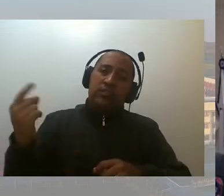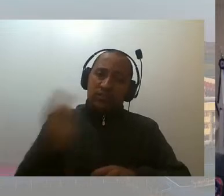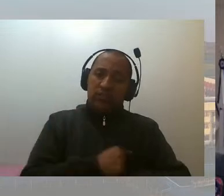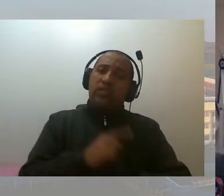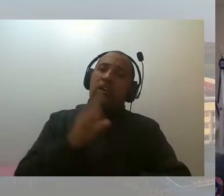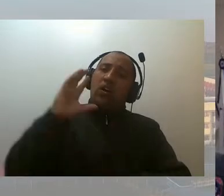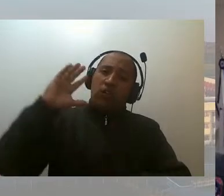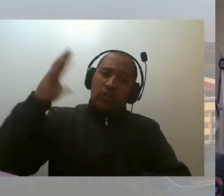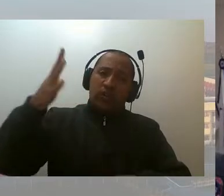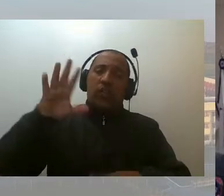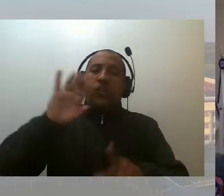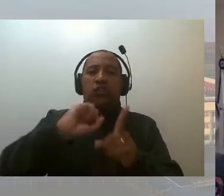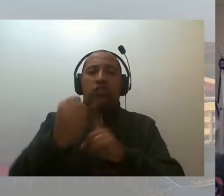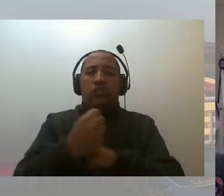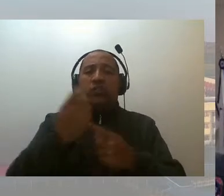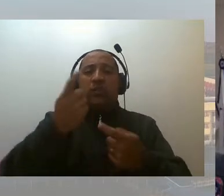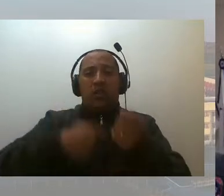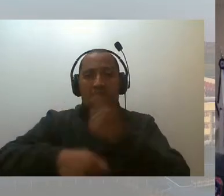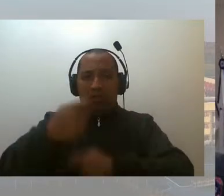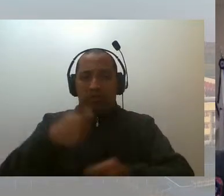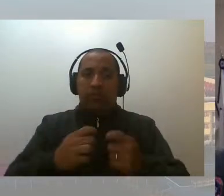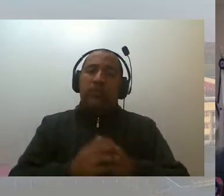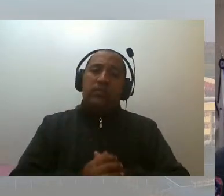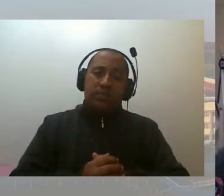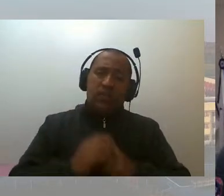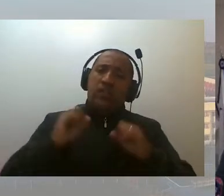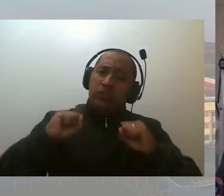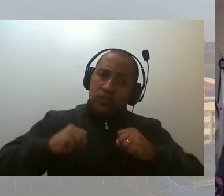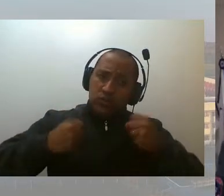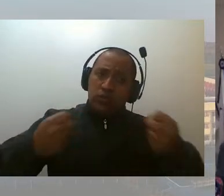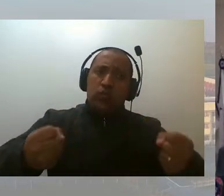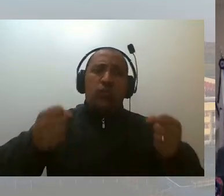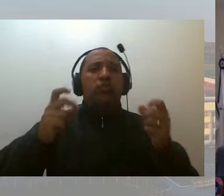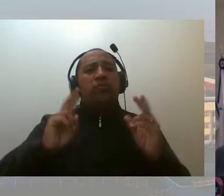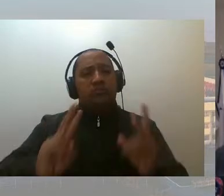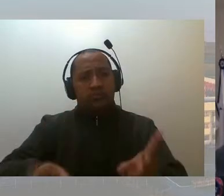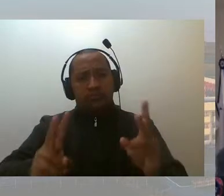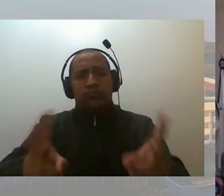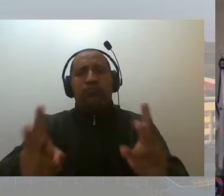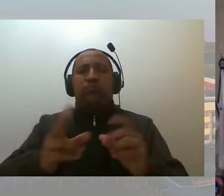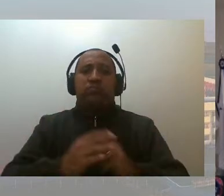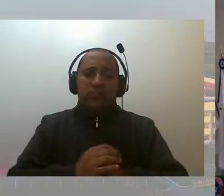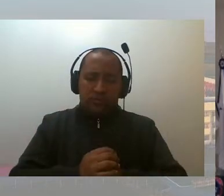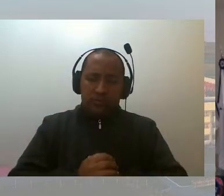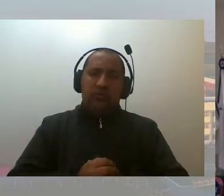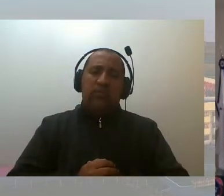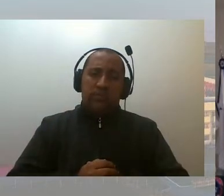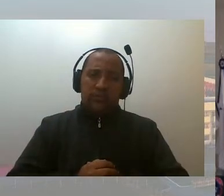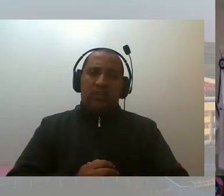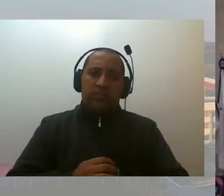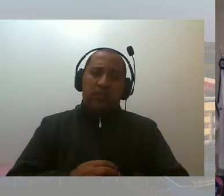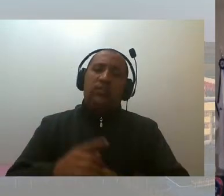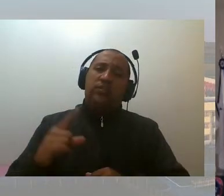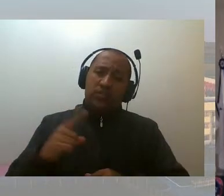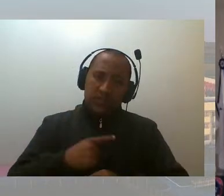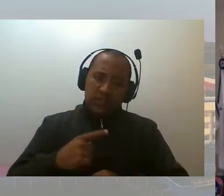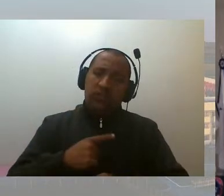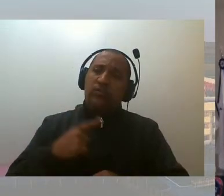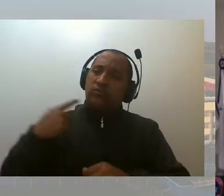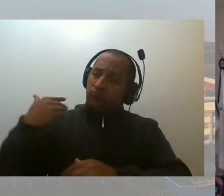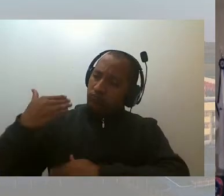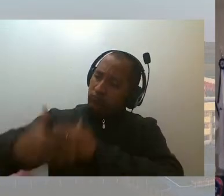vulnerabilidade socioeconômica. Nosso esforço continua, né? Tivemos já grandes